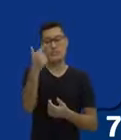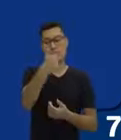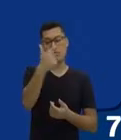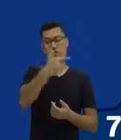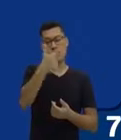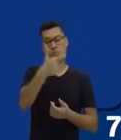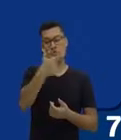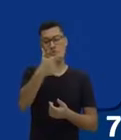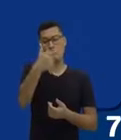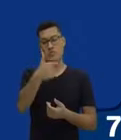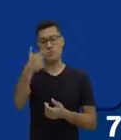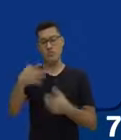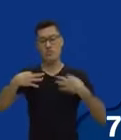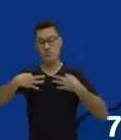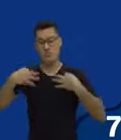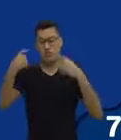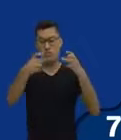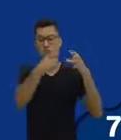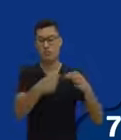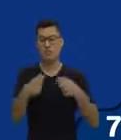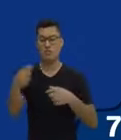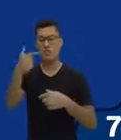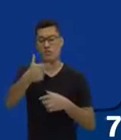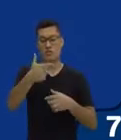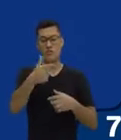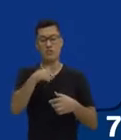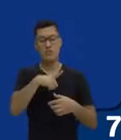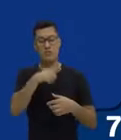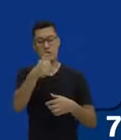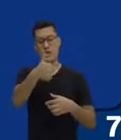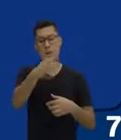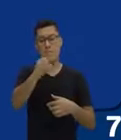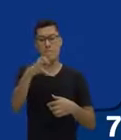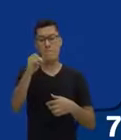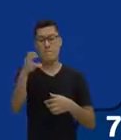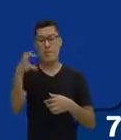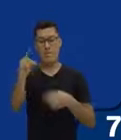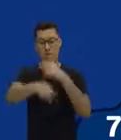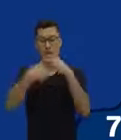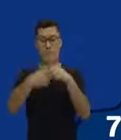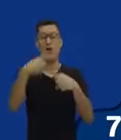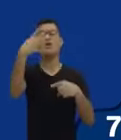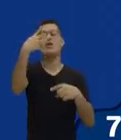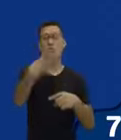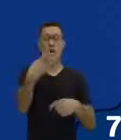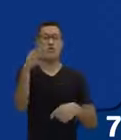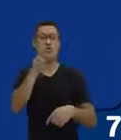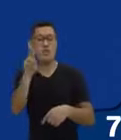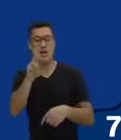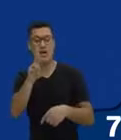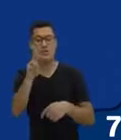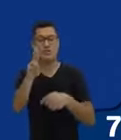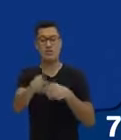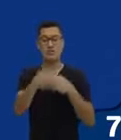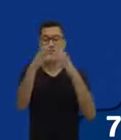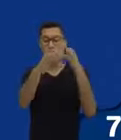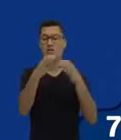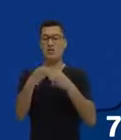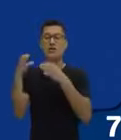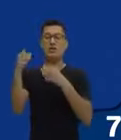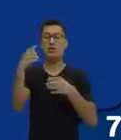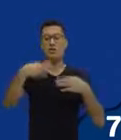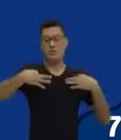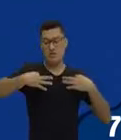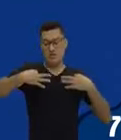camisas, ele vai receber o quê? Os R$1.000 fixo, mais R$4, R$2 de cada camisa. Então,